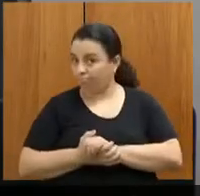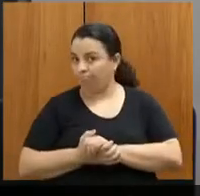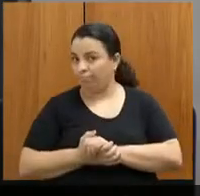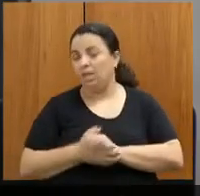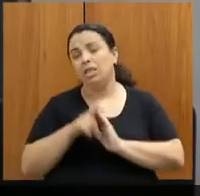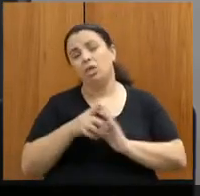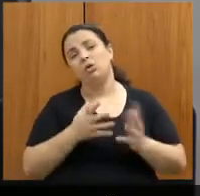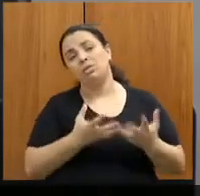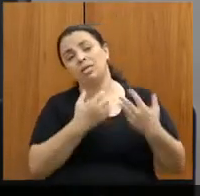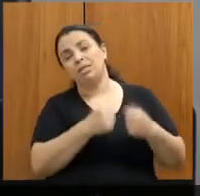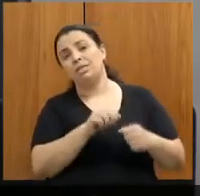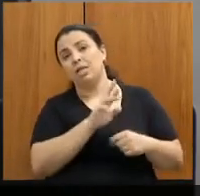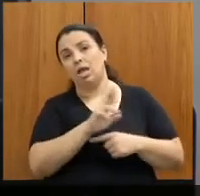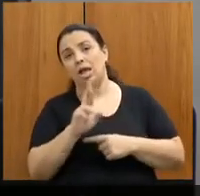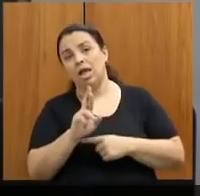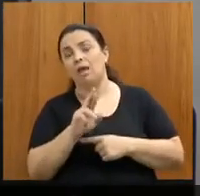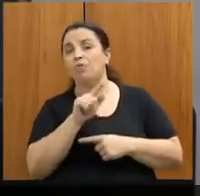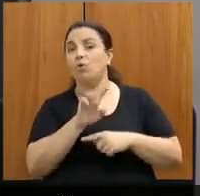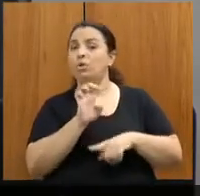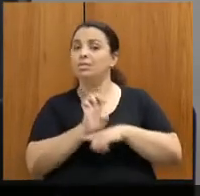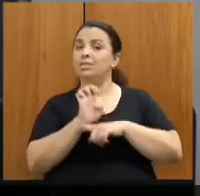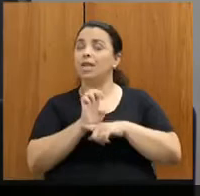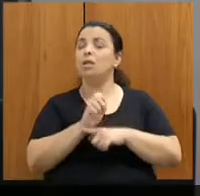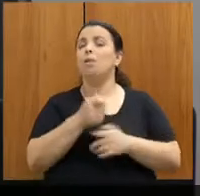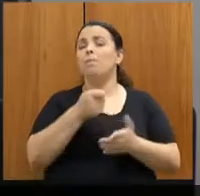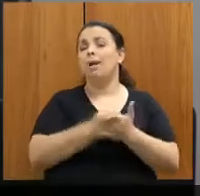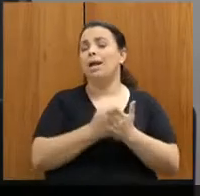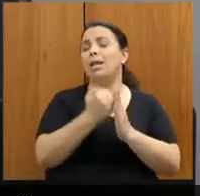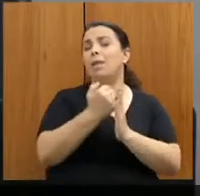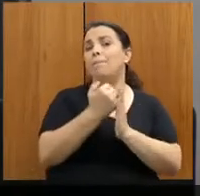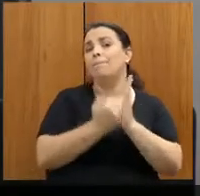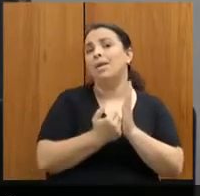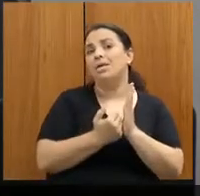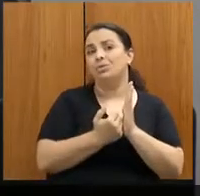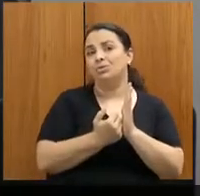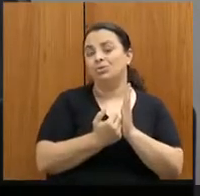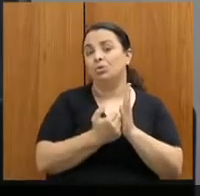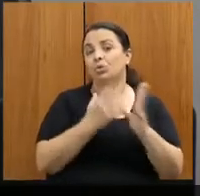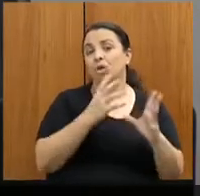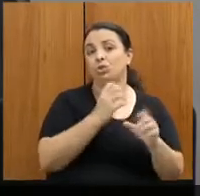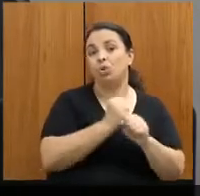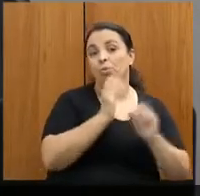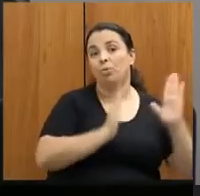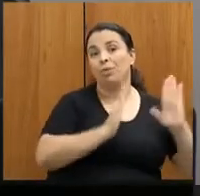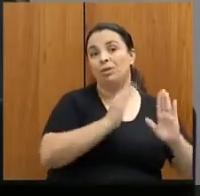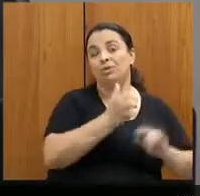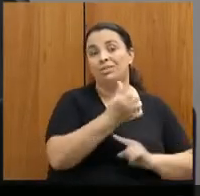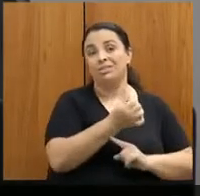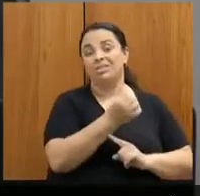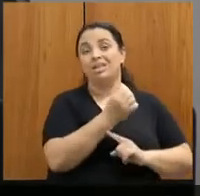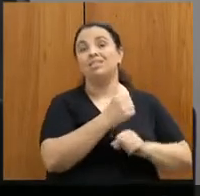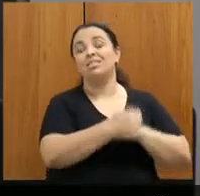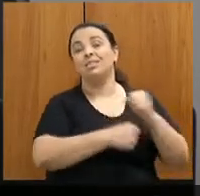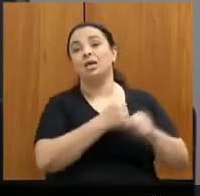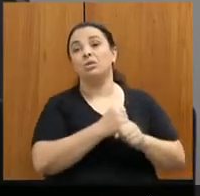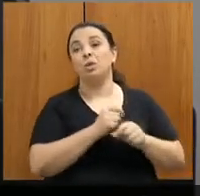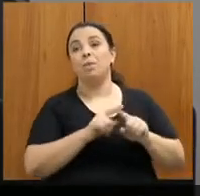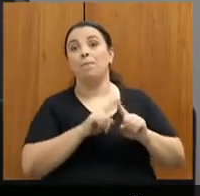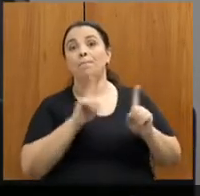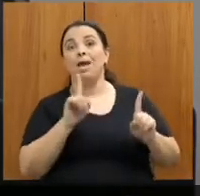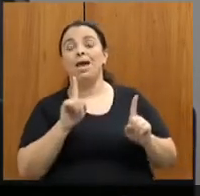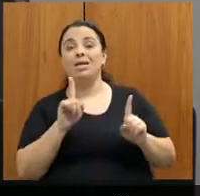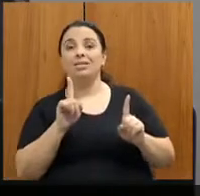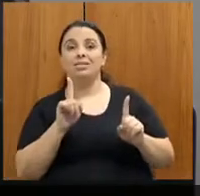o estado pagaria menos por 6 anos e pagaria mais por 19 anos do que se